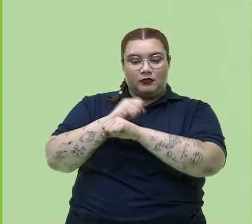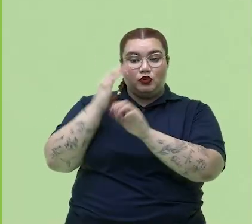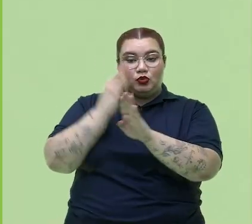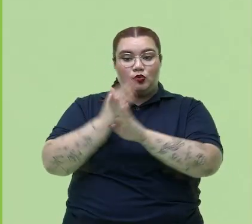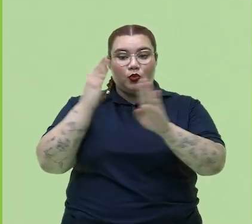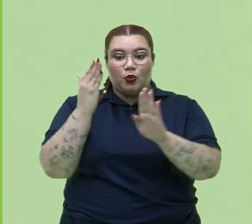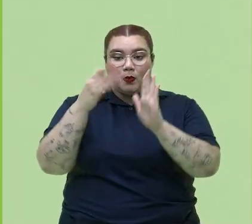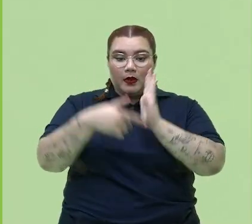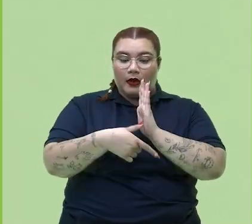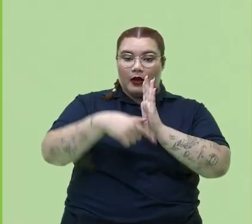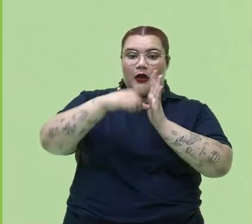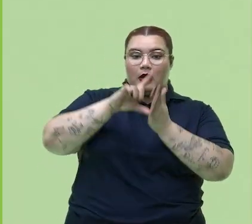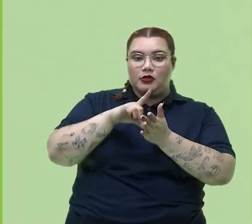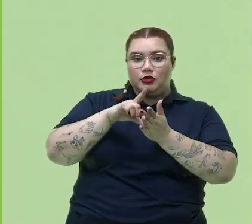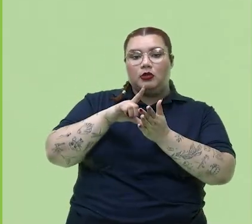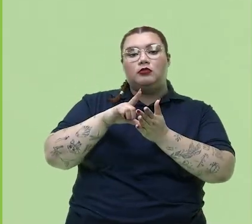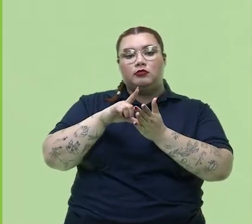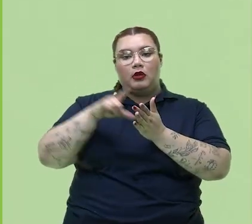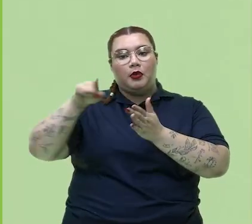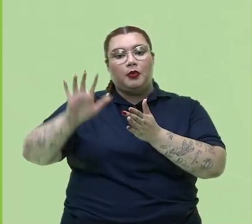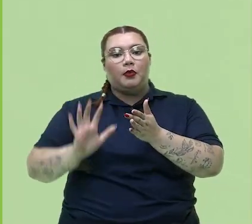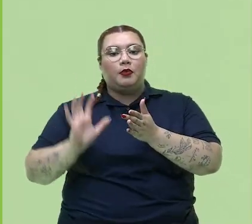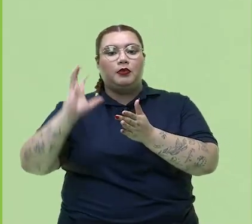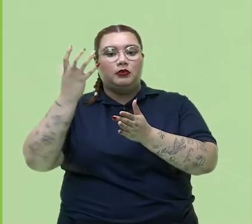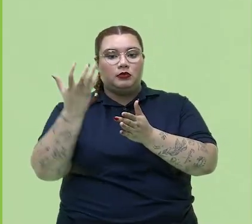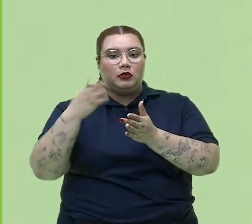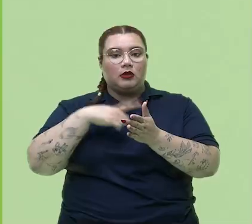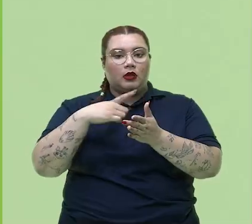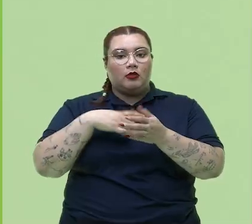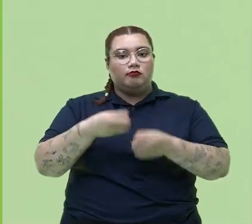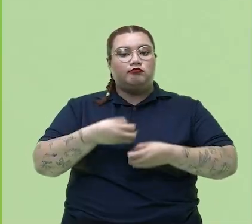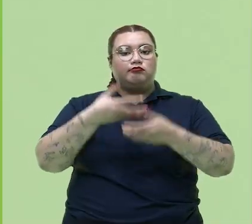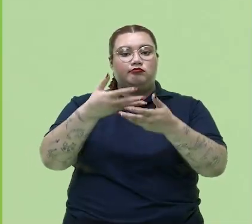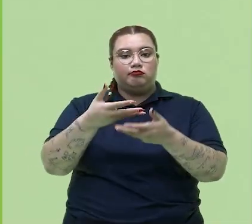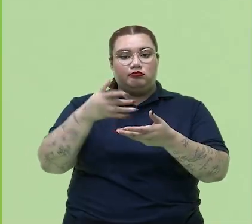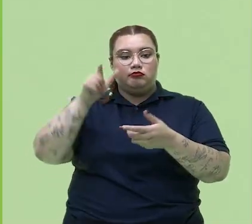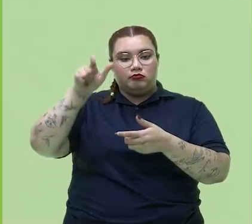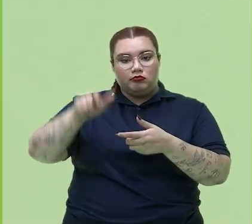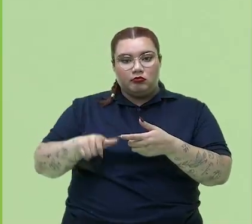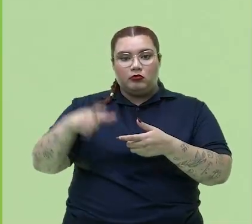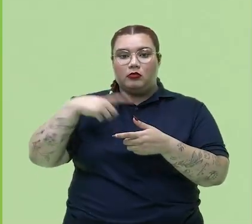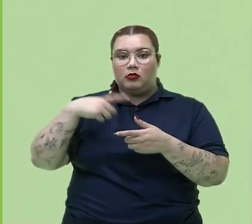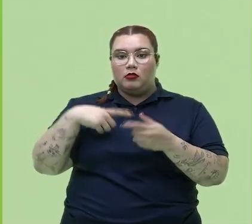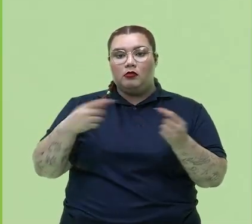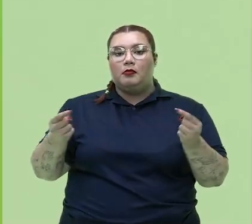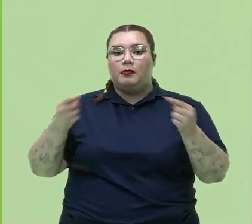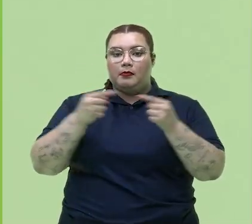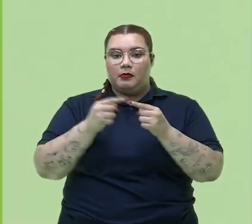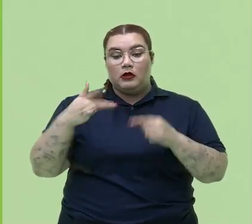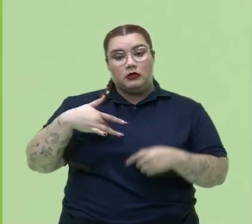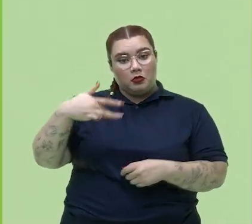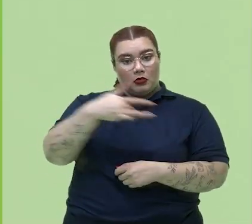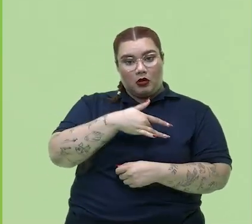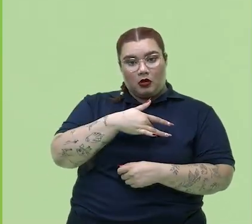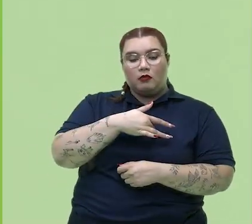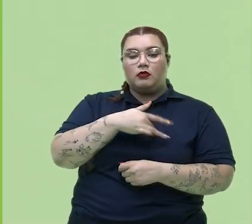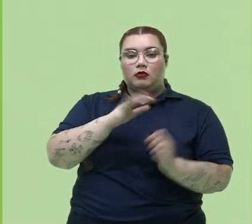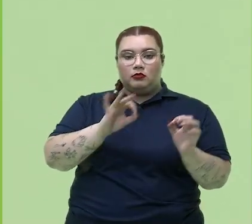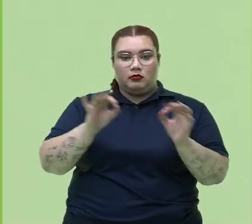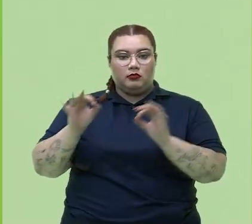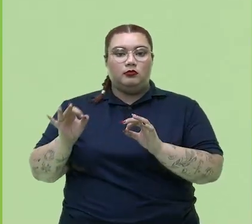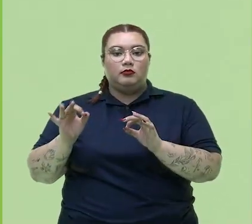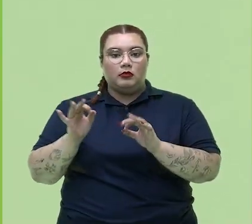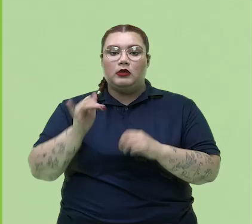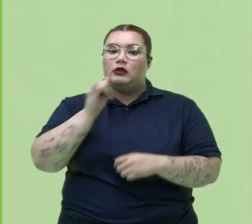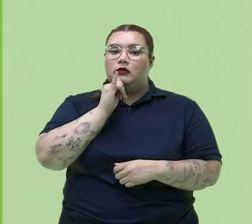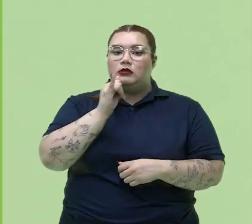essas situações ou condições se manifestem no indivíduo que é considerado saudável. Né, por